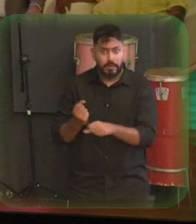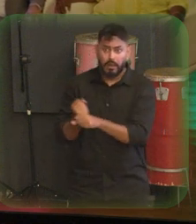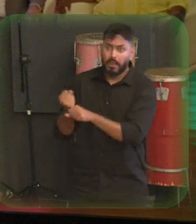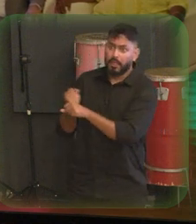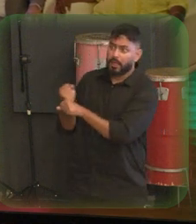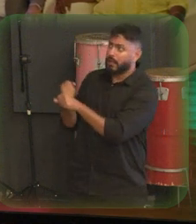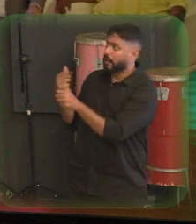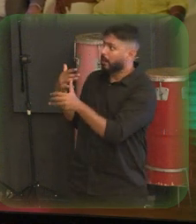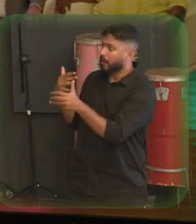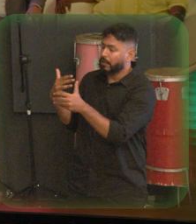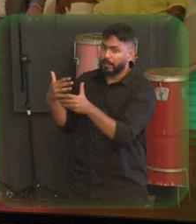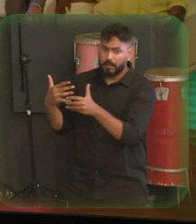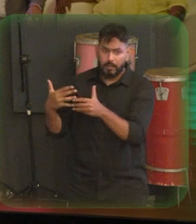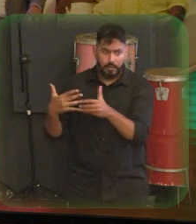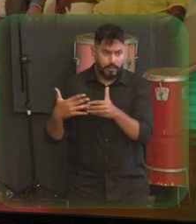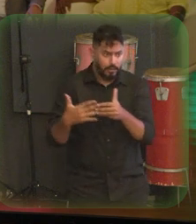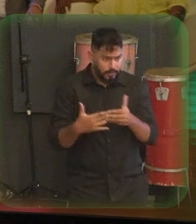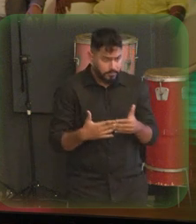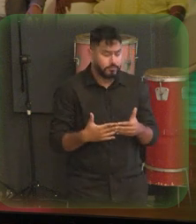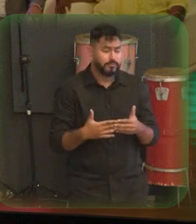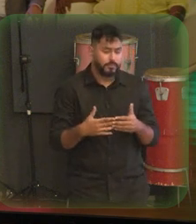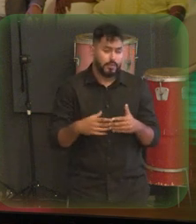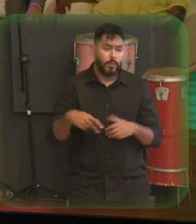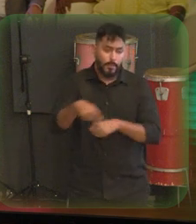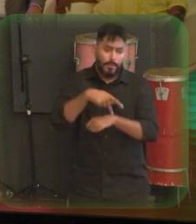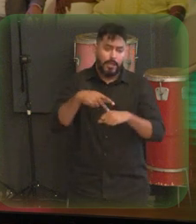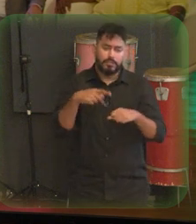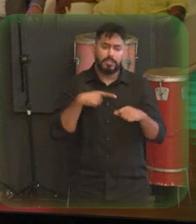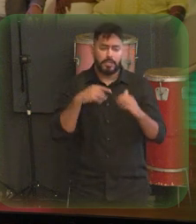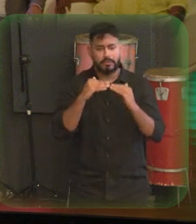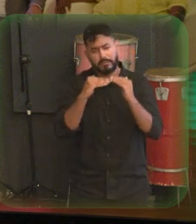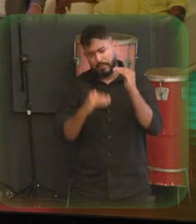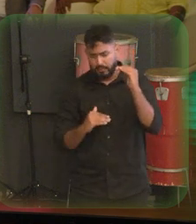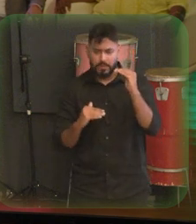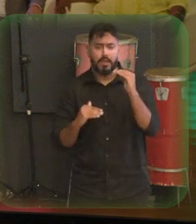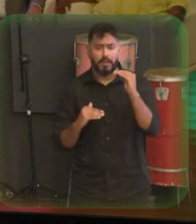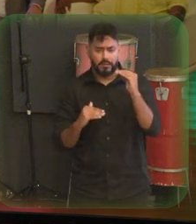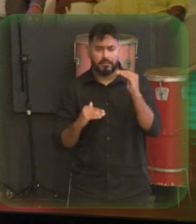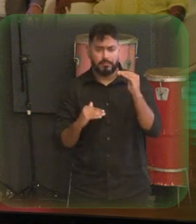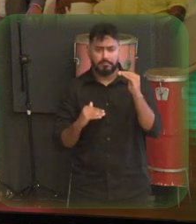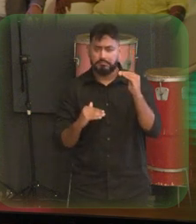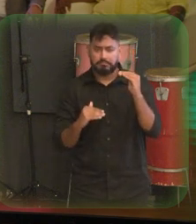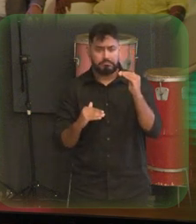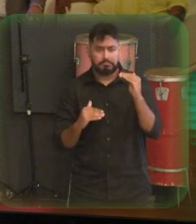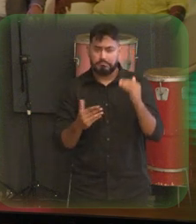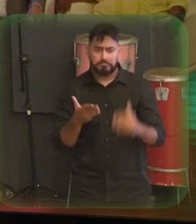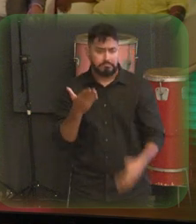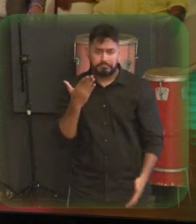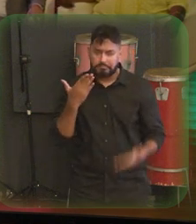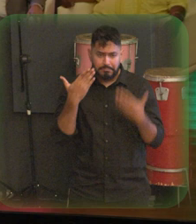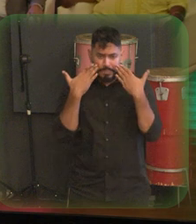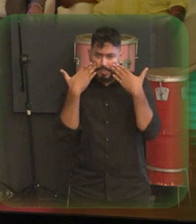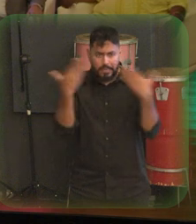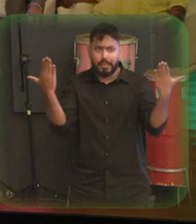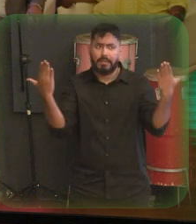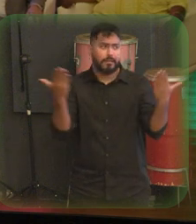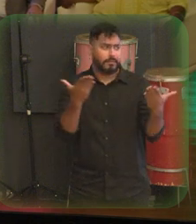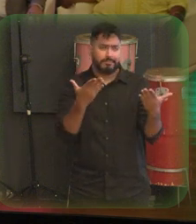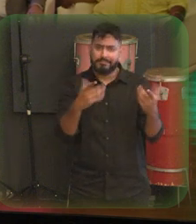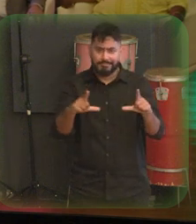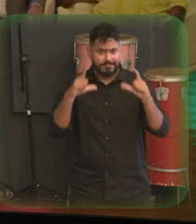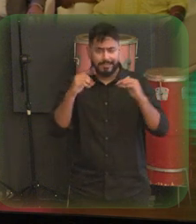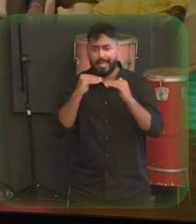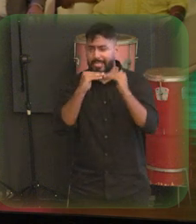de um país, permeado por desigualdade, escancarada na vida do povo do nosso Estado.